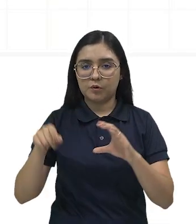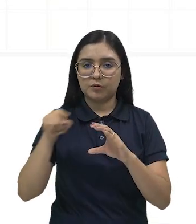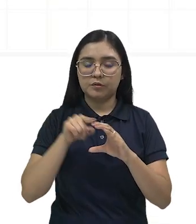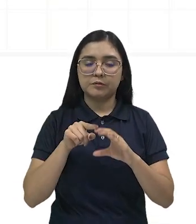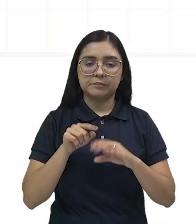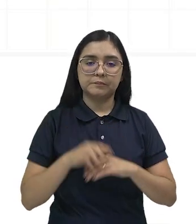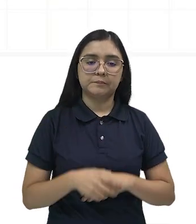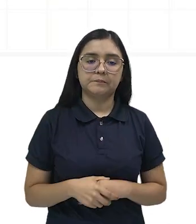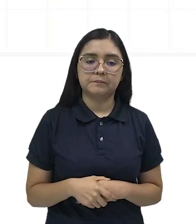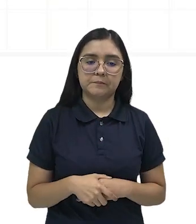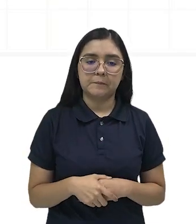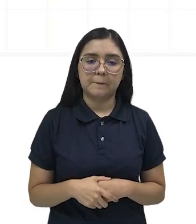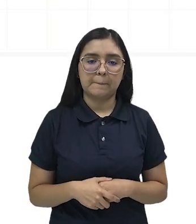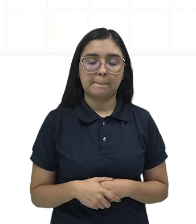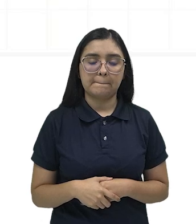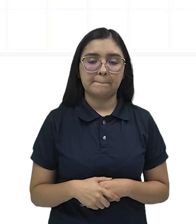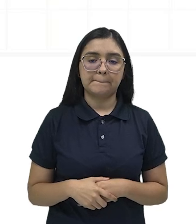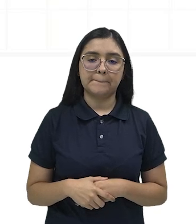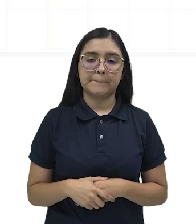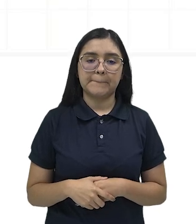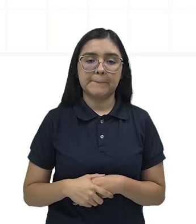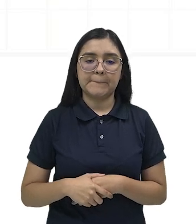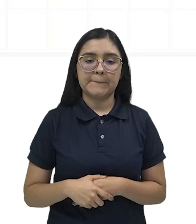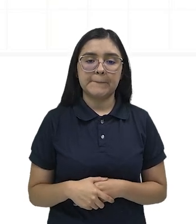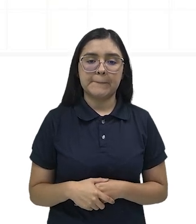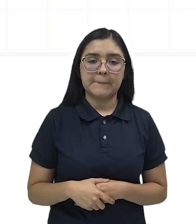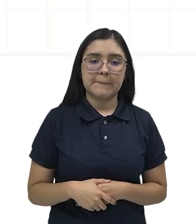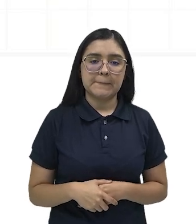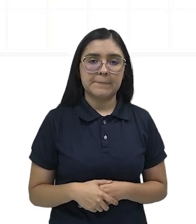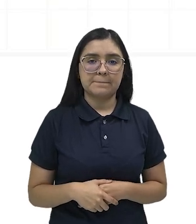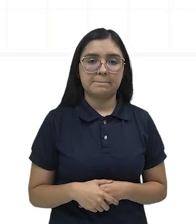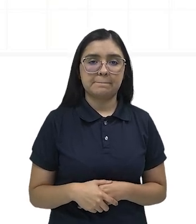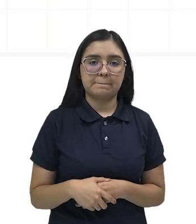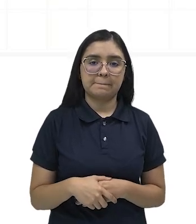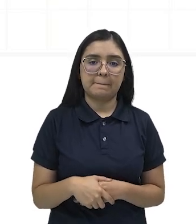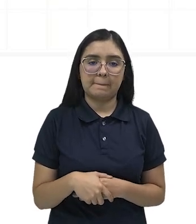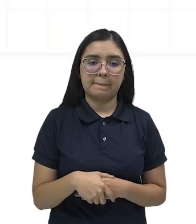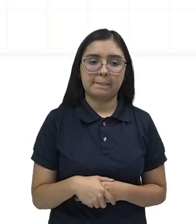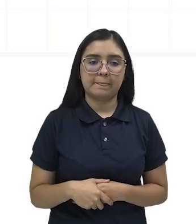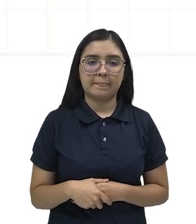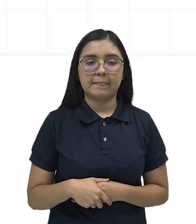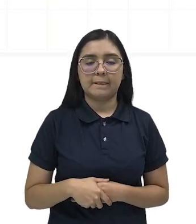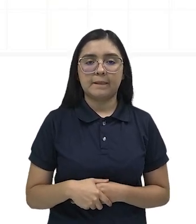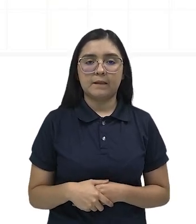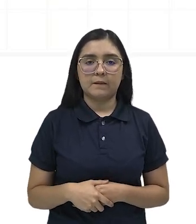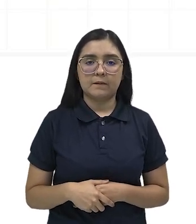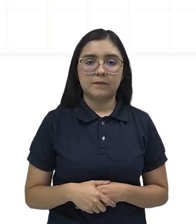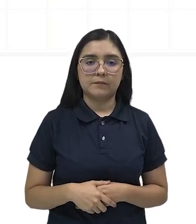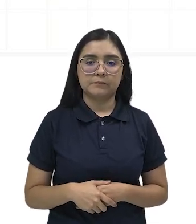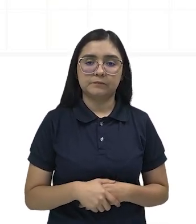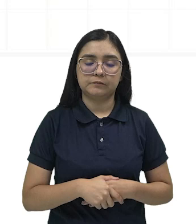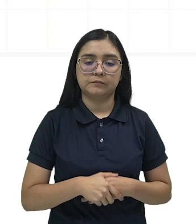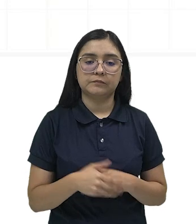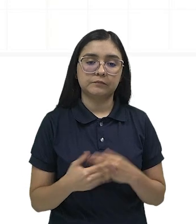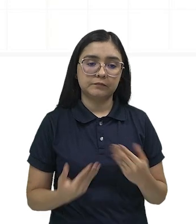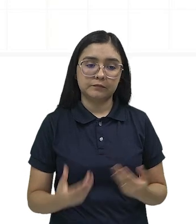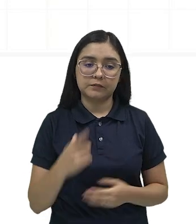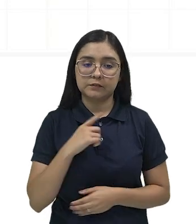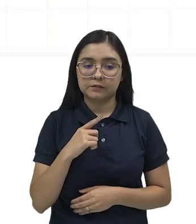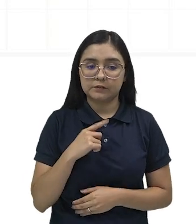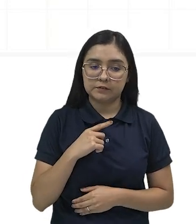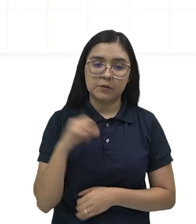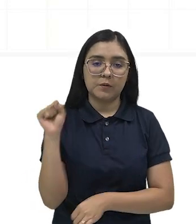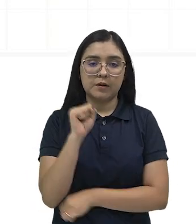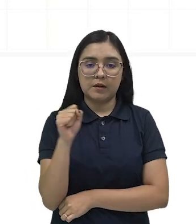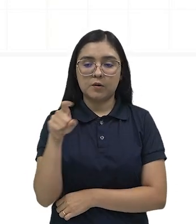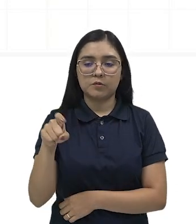vai retratar uma situação relacionada às rodas. Então, olha, carro você chamou de X.